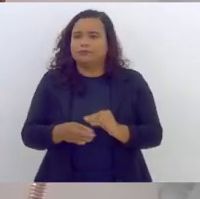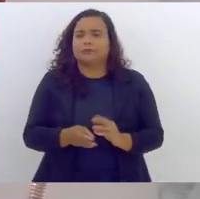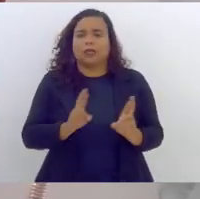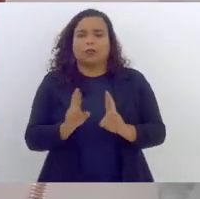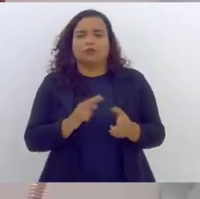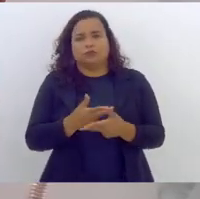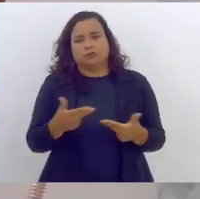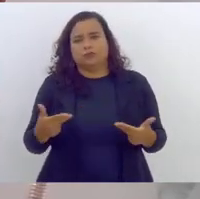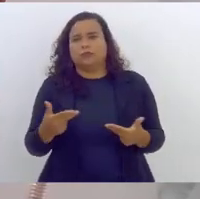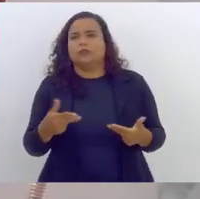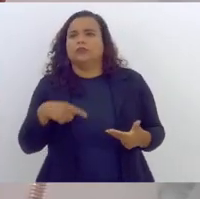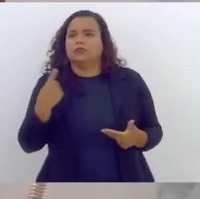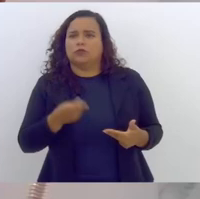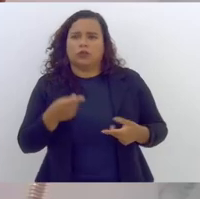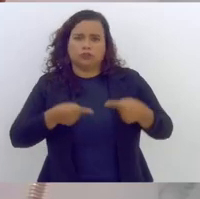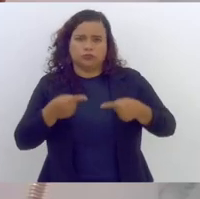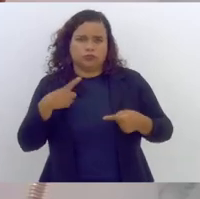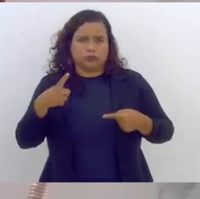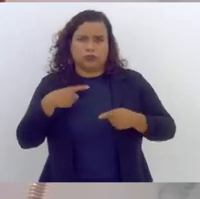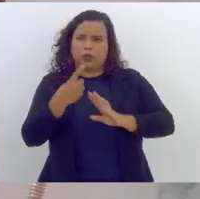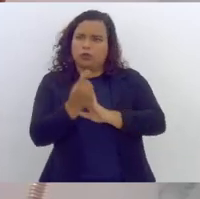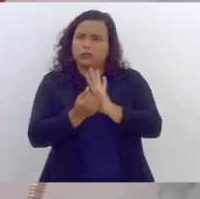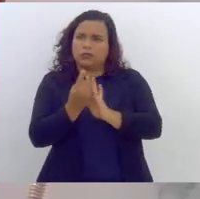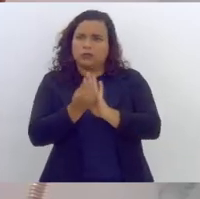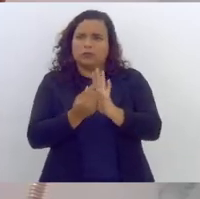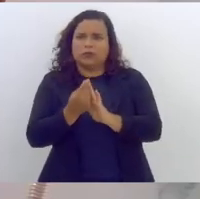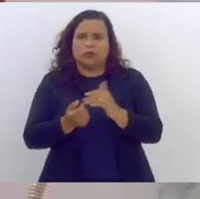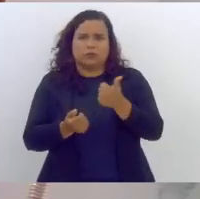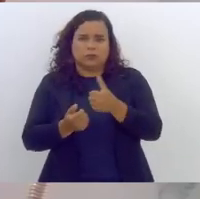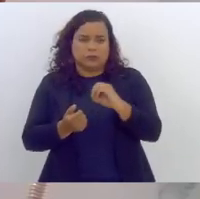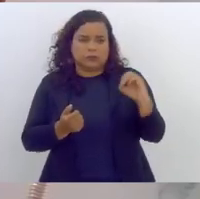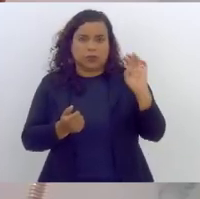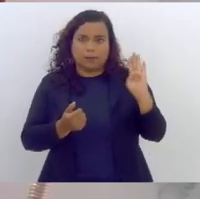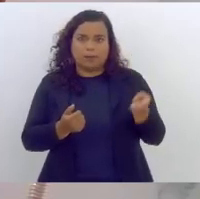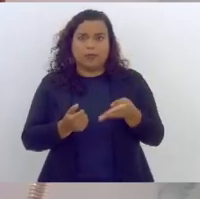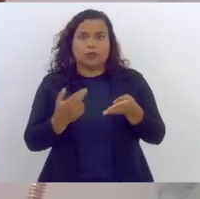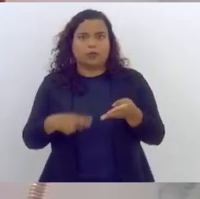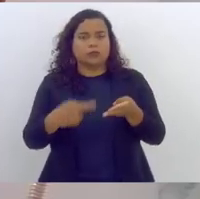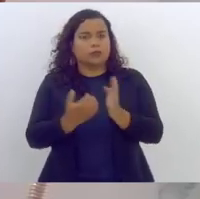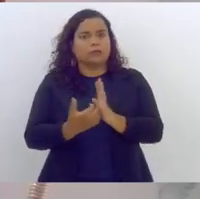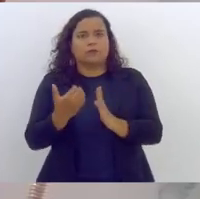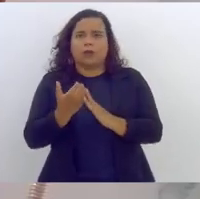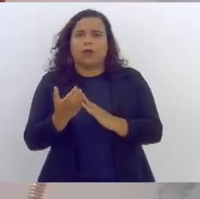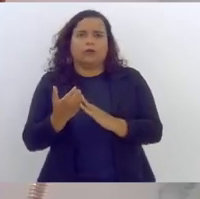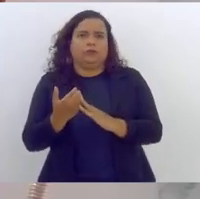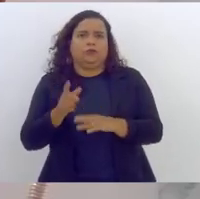a gente tá acabando discutir um orçamento que passa dos 100 bilhões de reais